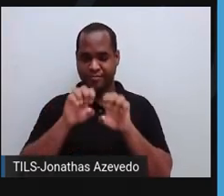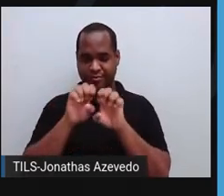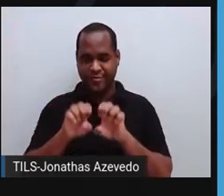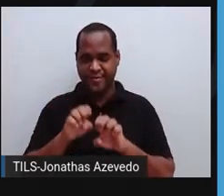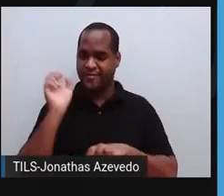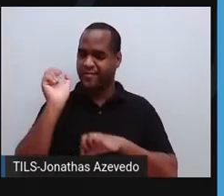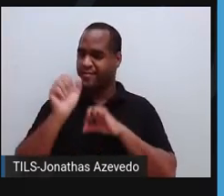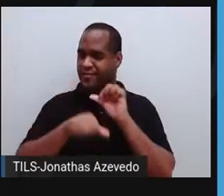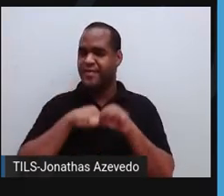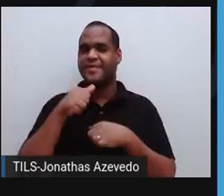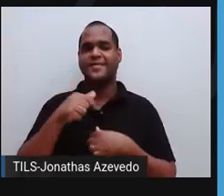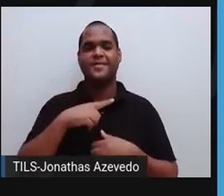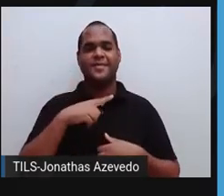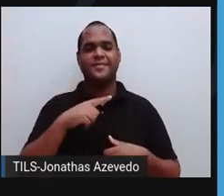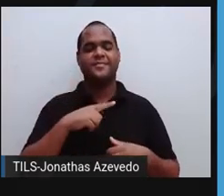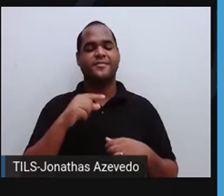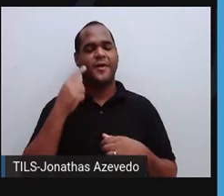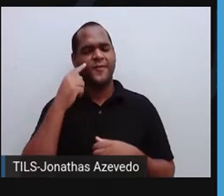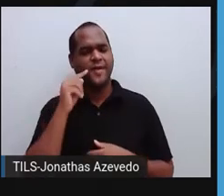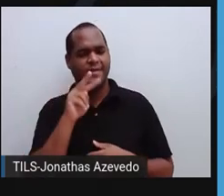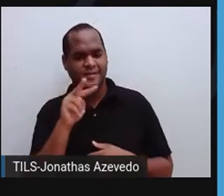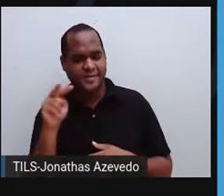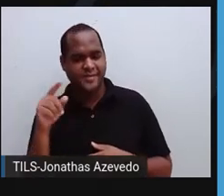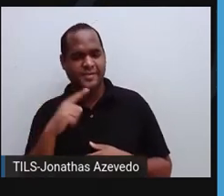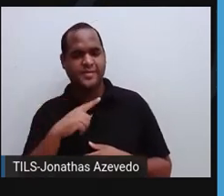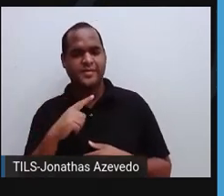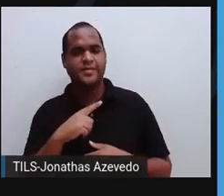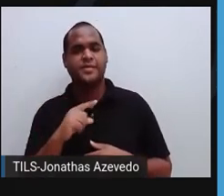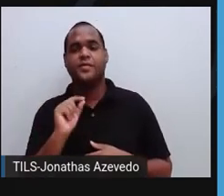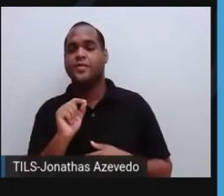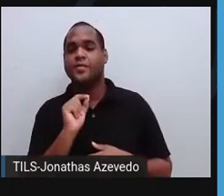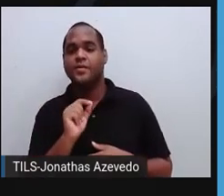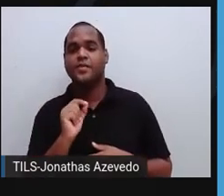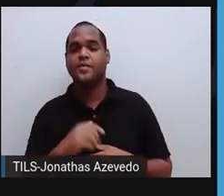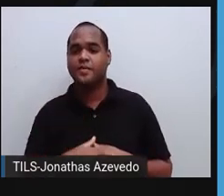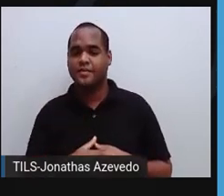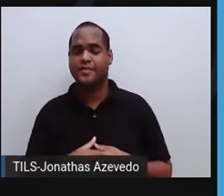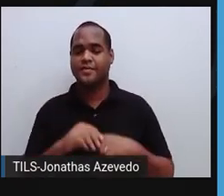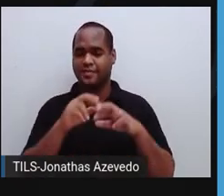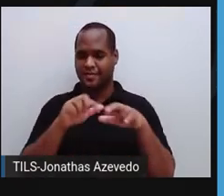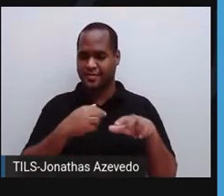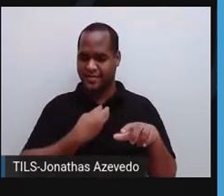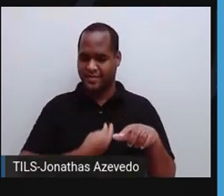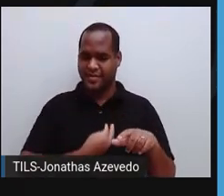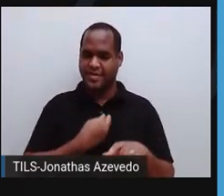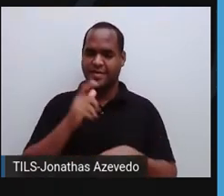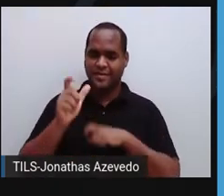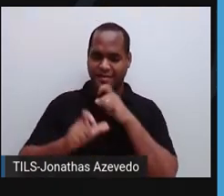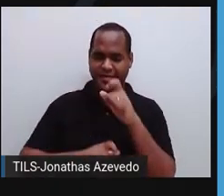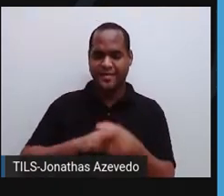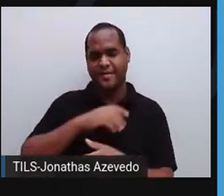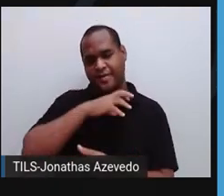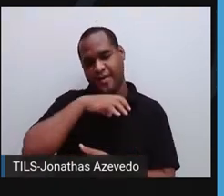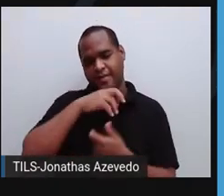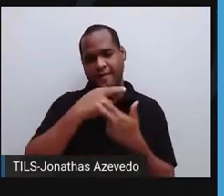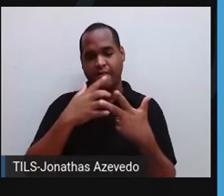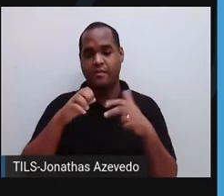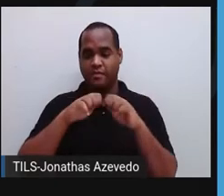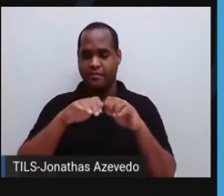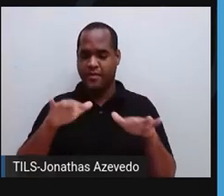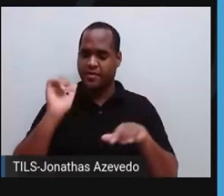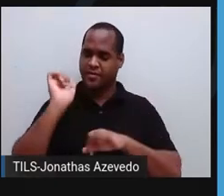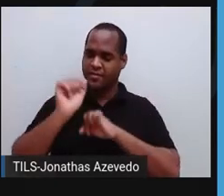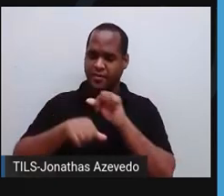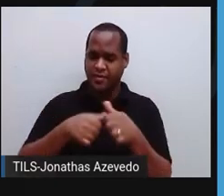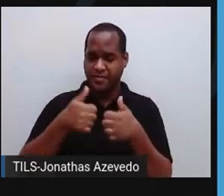Surgiu-se, então, um olhar. Será que o ser humano, os seres vivos, os animais, eles não conseguem promover uma mudança em